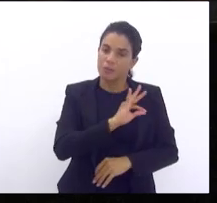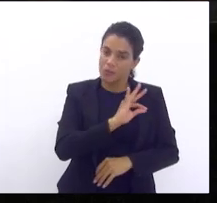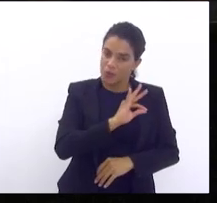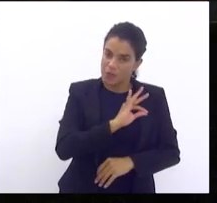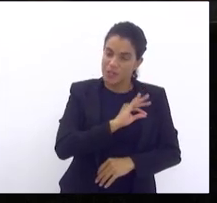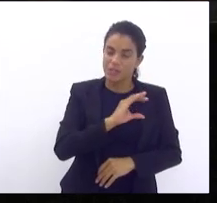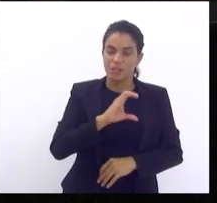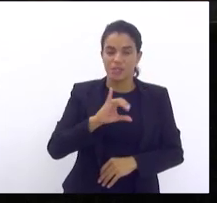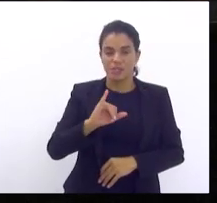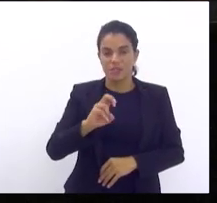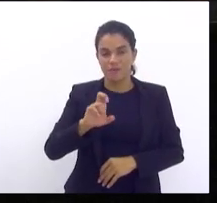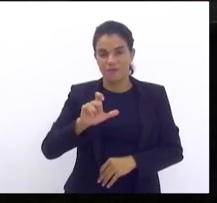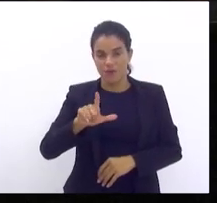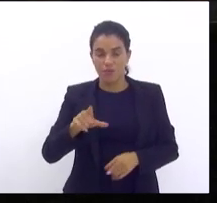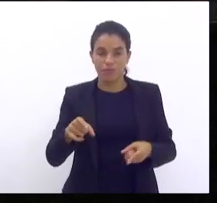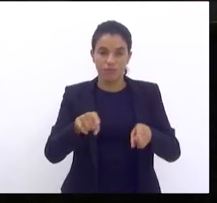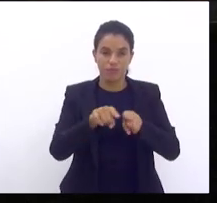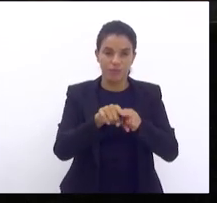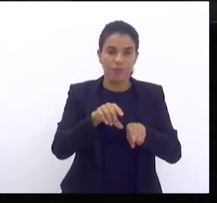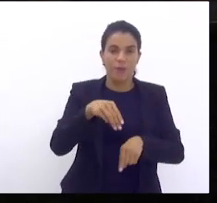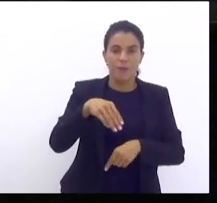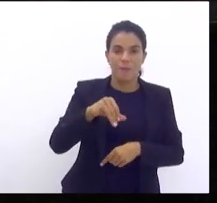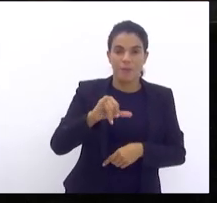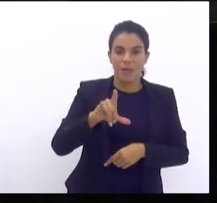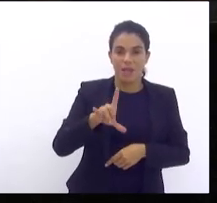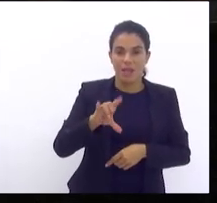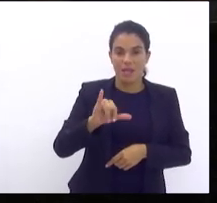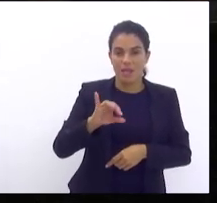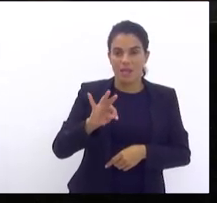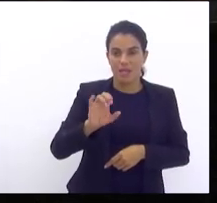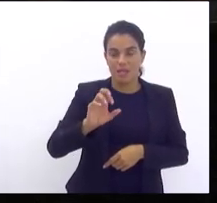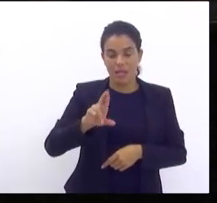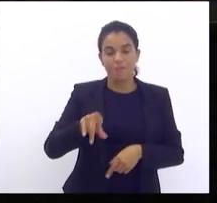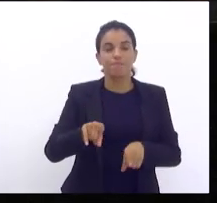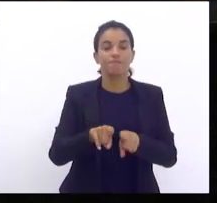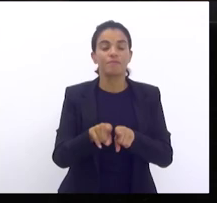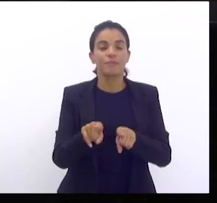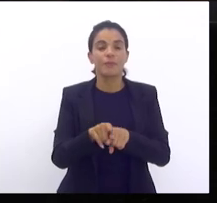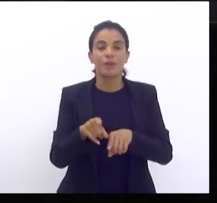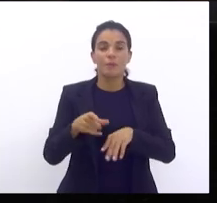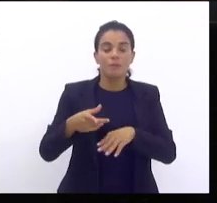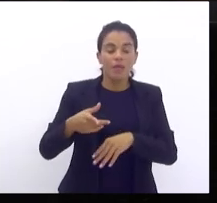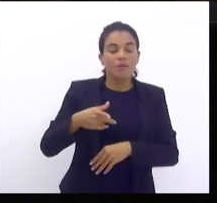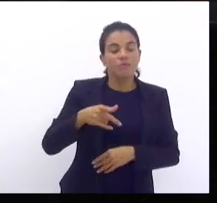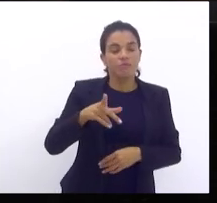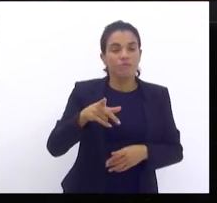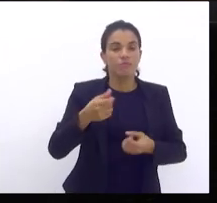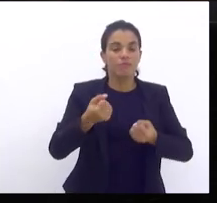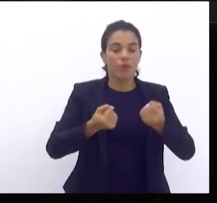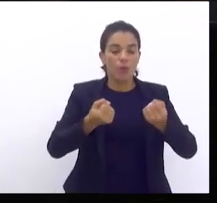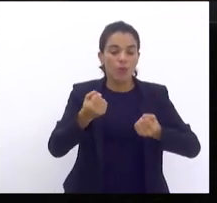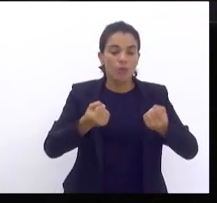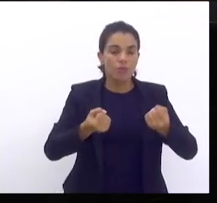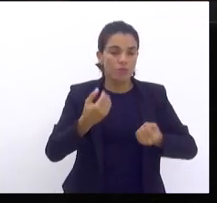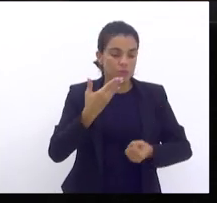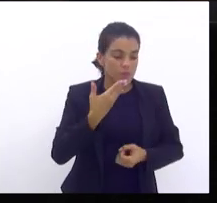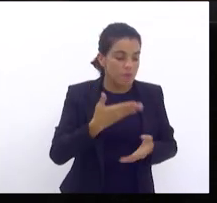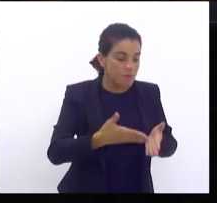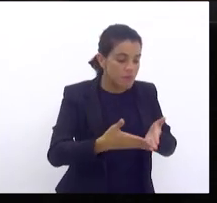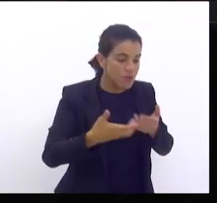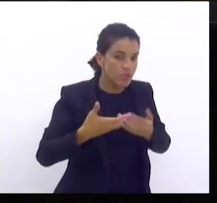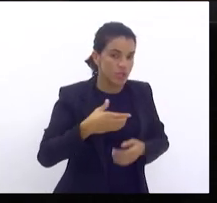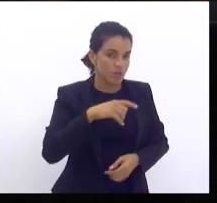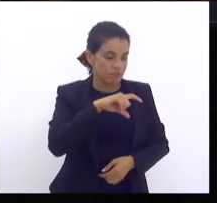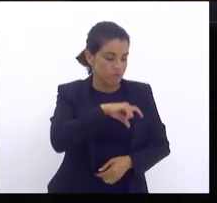a civil abordar o veículo pedir a